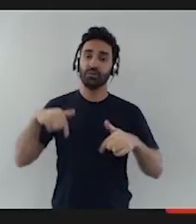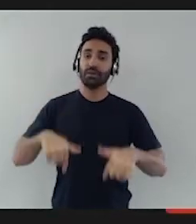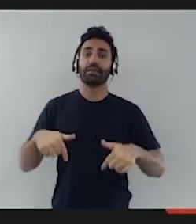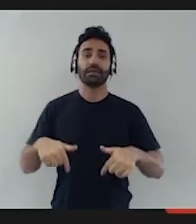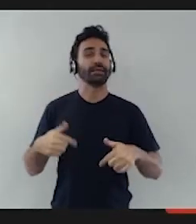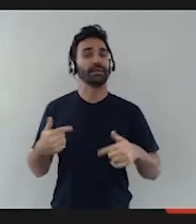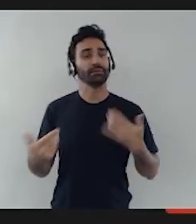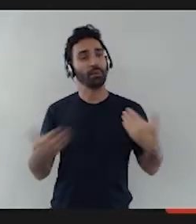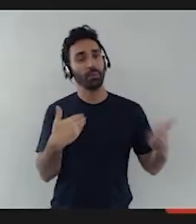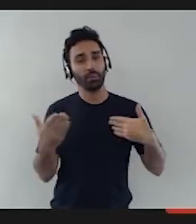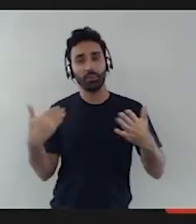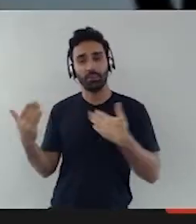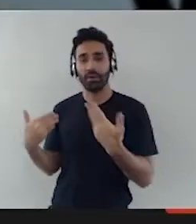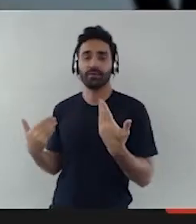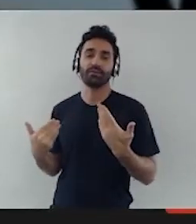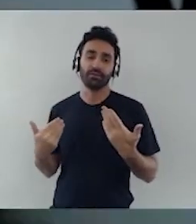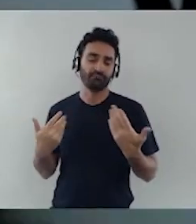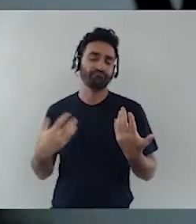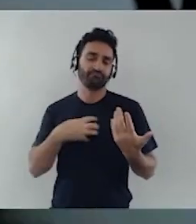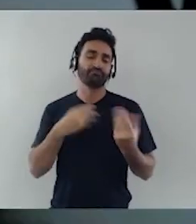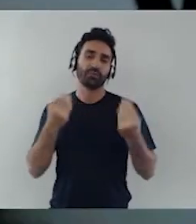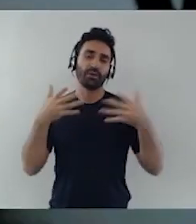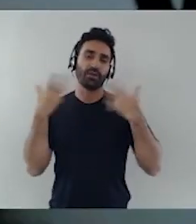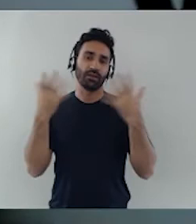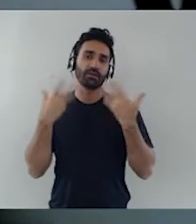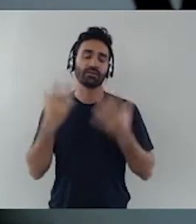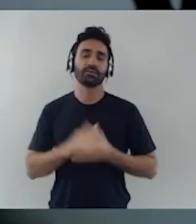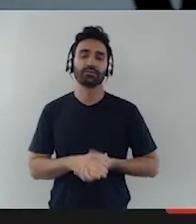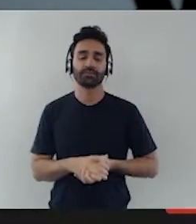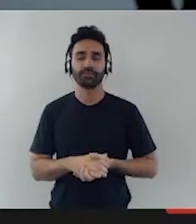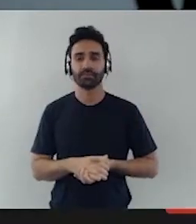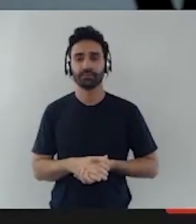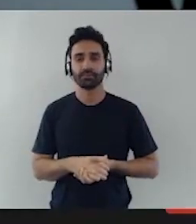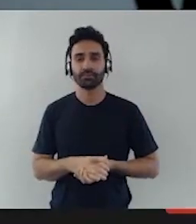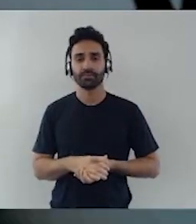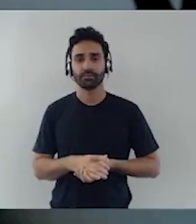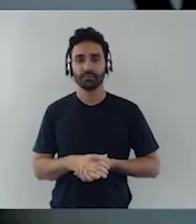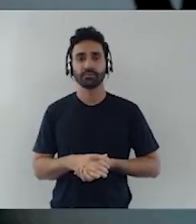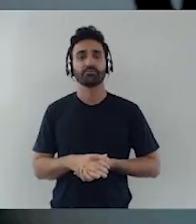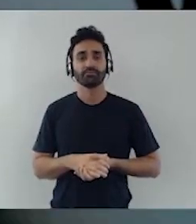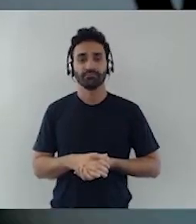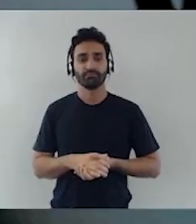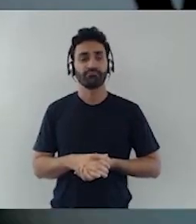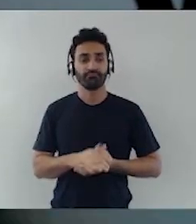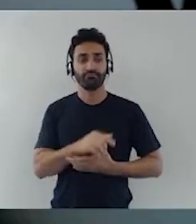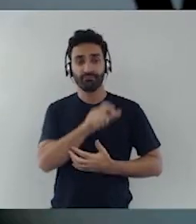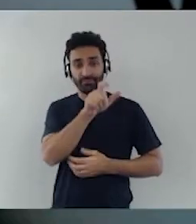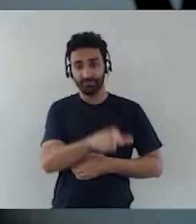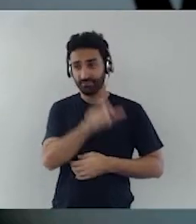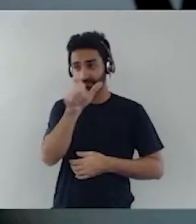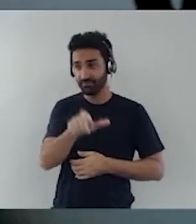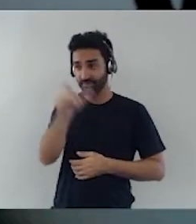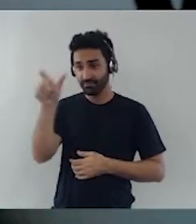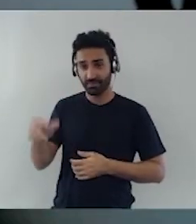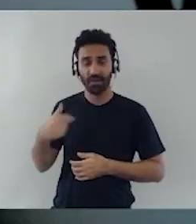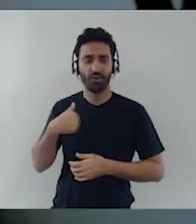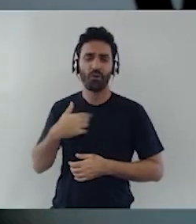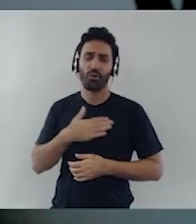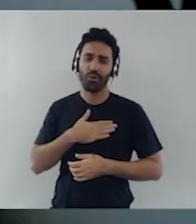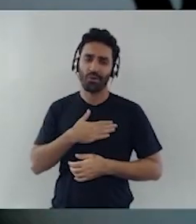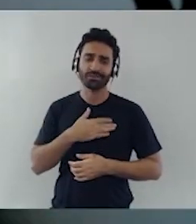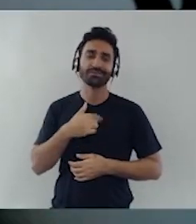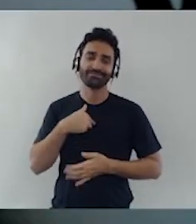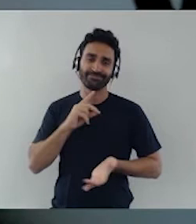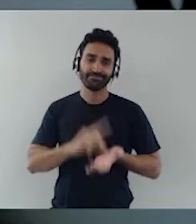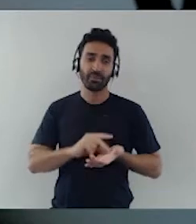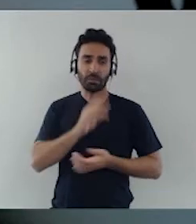conversando com vocês e acompanhada de pessoas que eu gosto tanto e que eu admiro tanto sob o